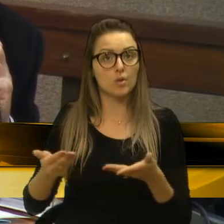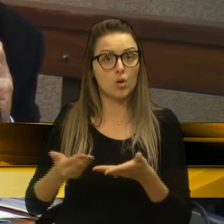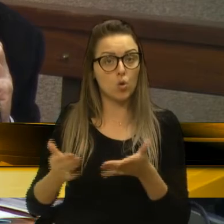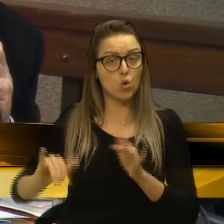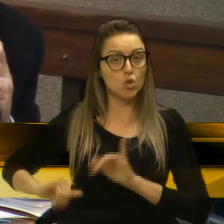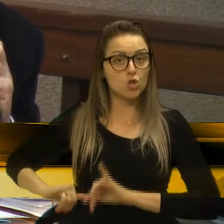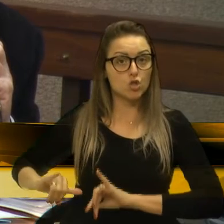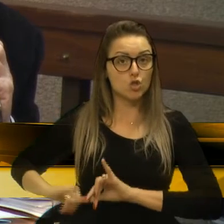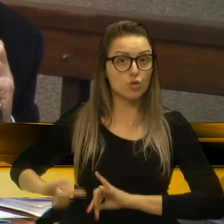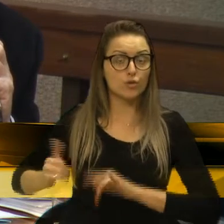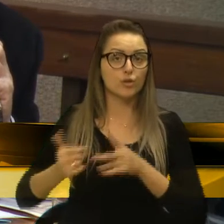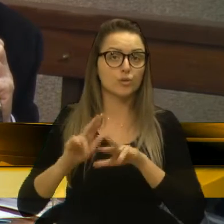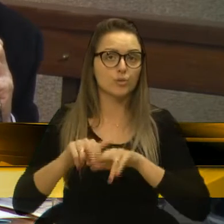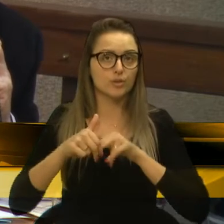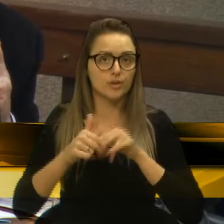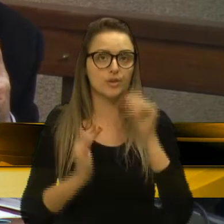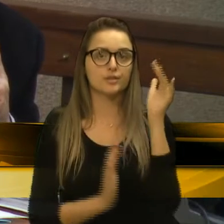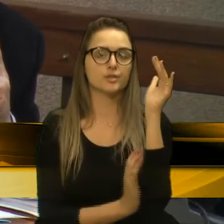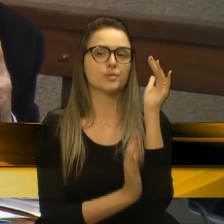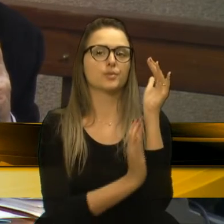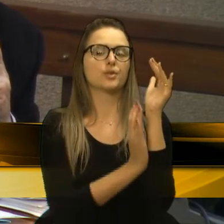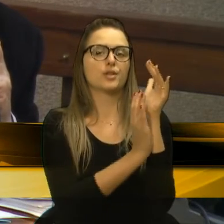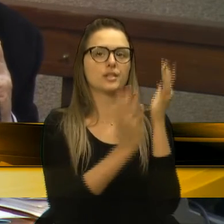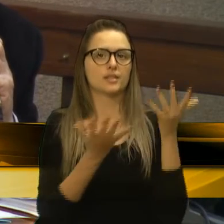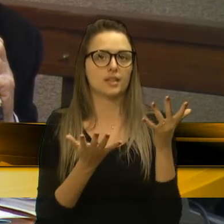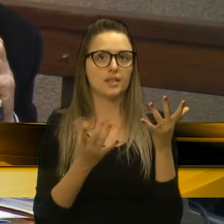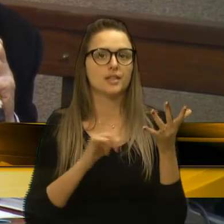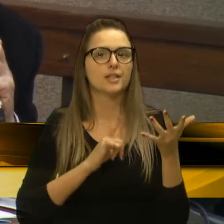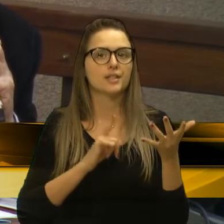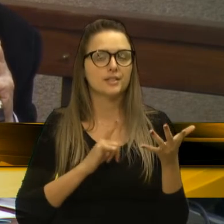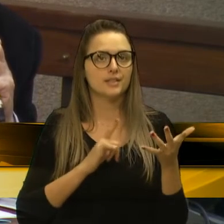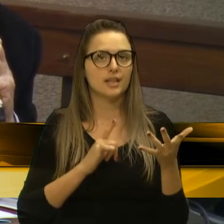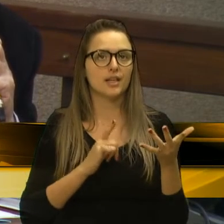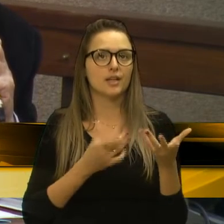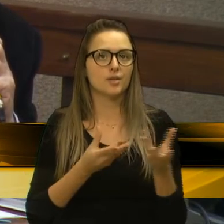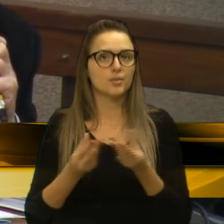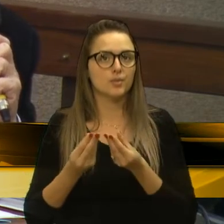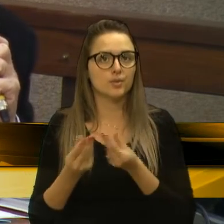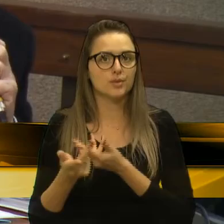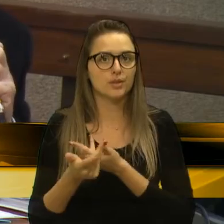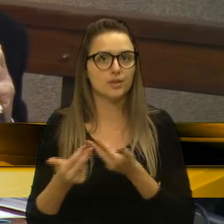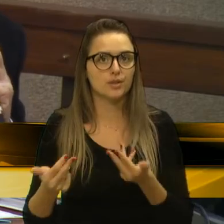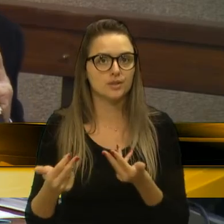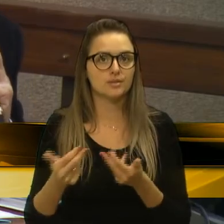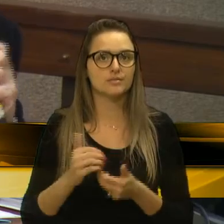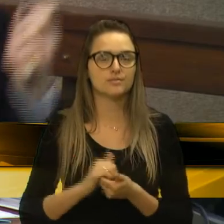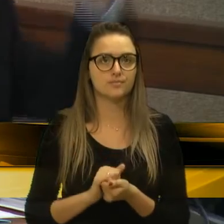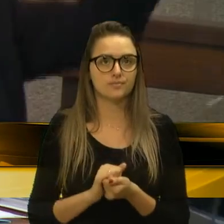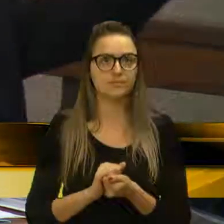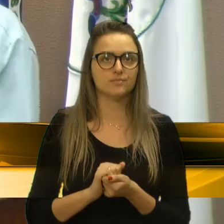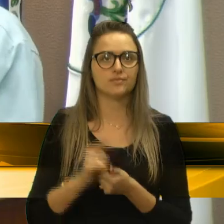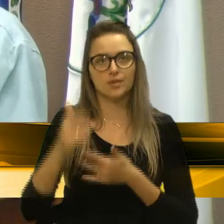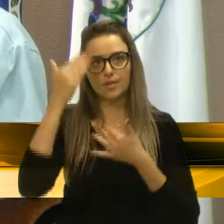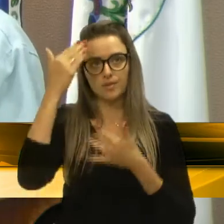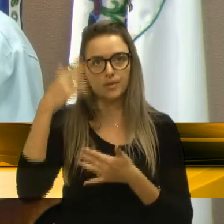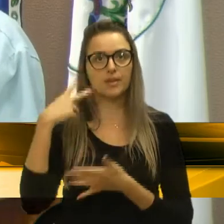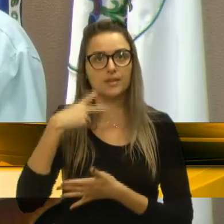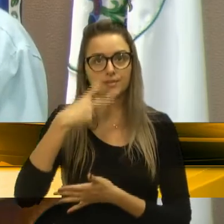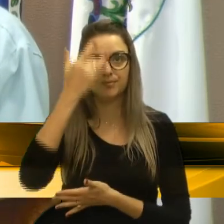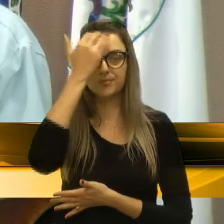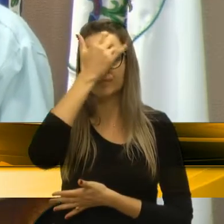burocracia descabida exagerada que tem aqui no executivo municipal negado pela corte obrigado o vereador